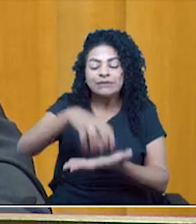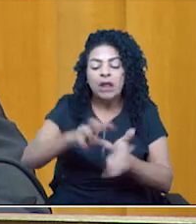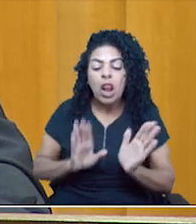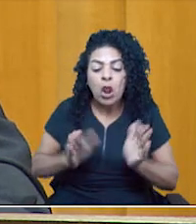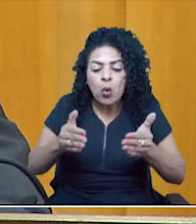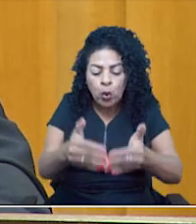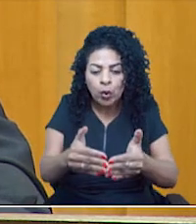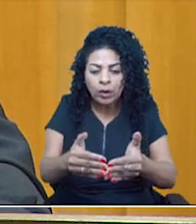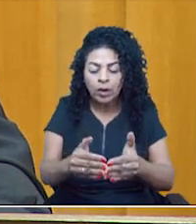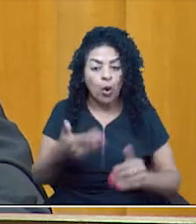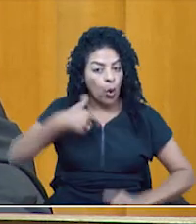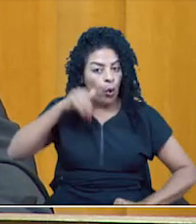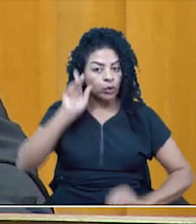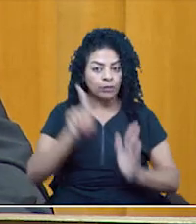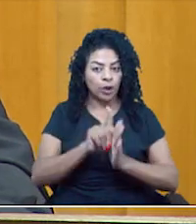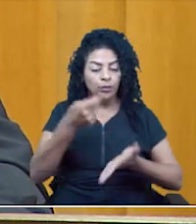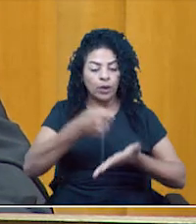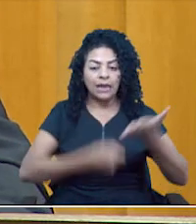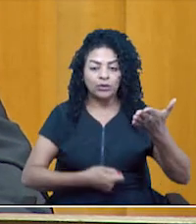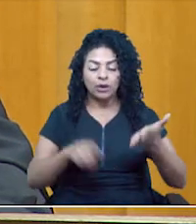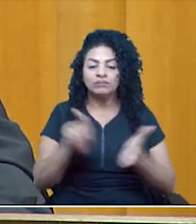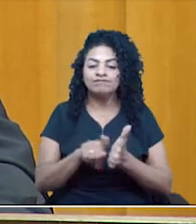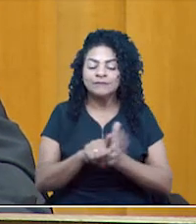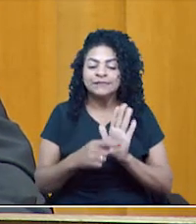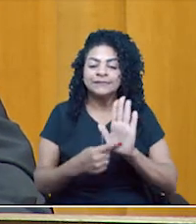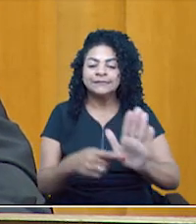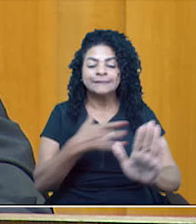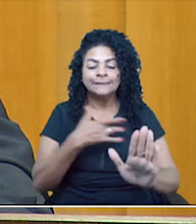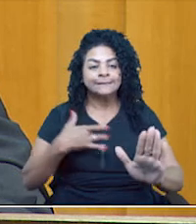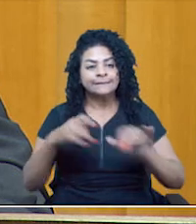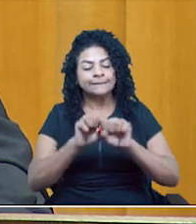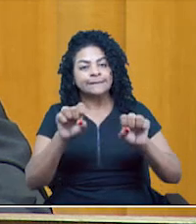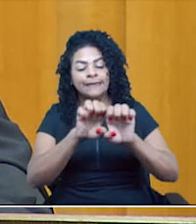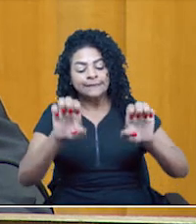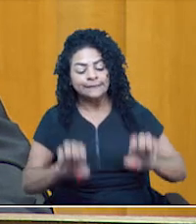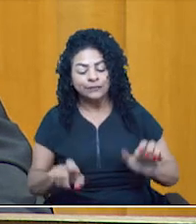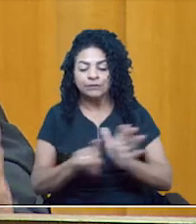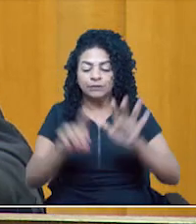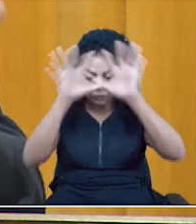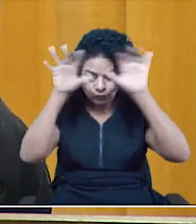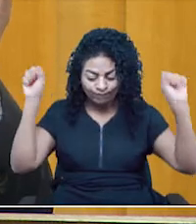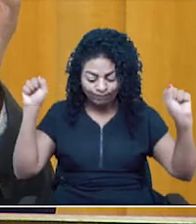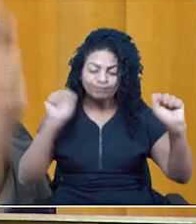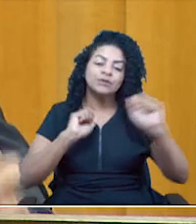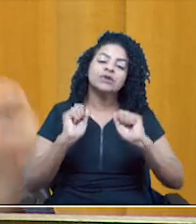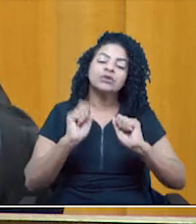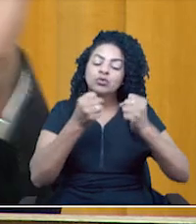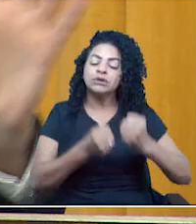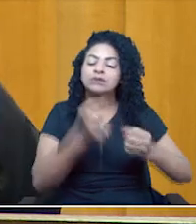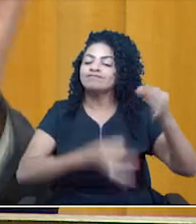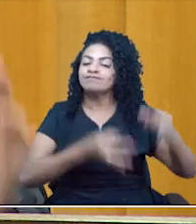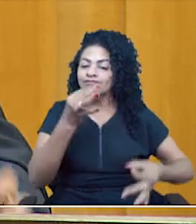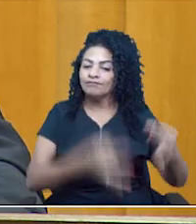primeiro relatório da estrutura de saúde dos tribunais de todo o Poder Judiciário. Brevemente, em 2 ou 3 minutos,